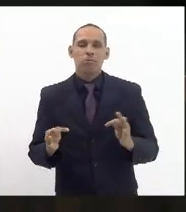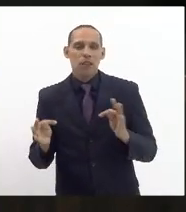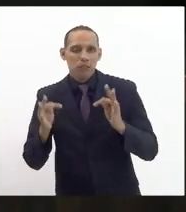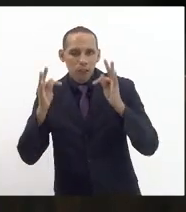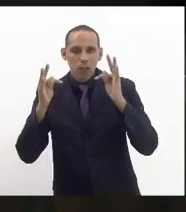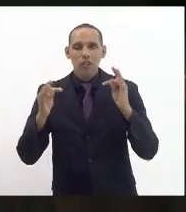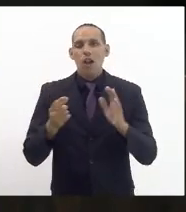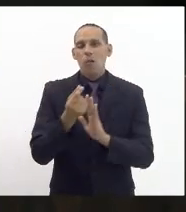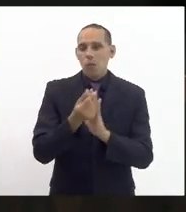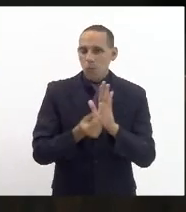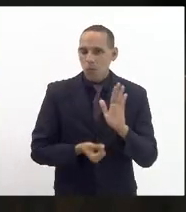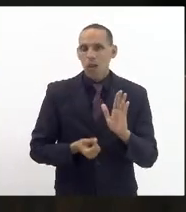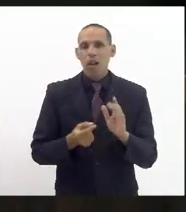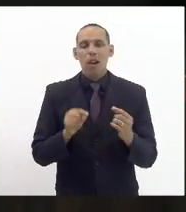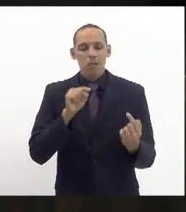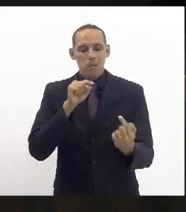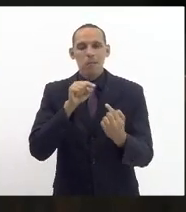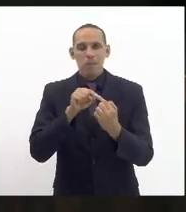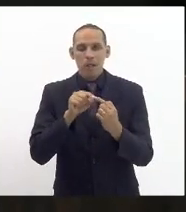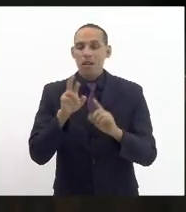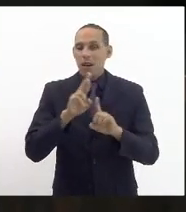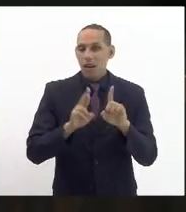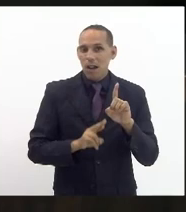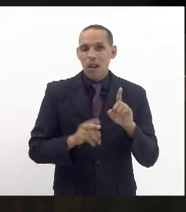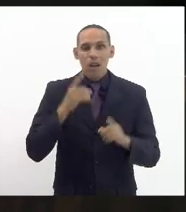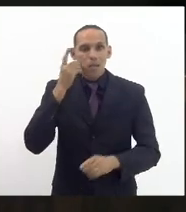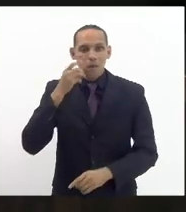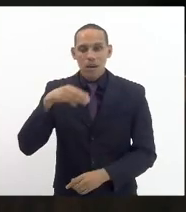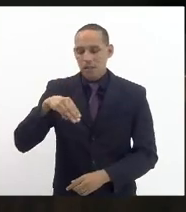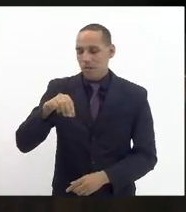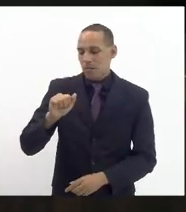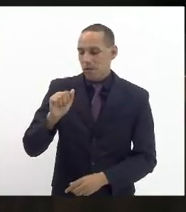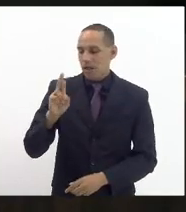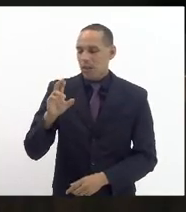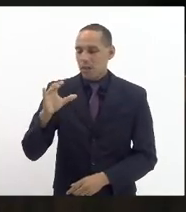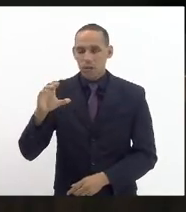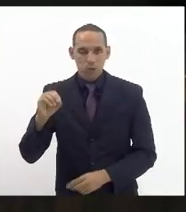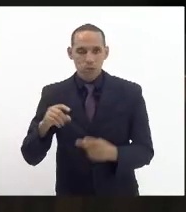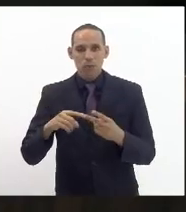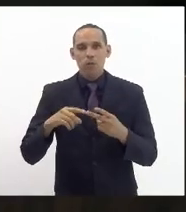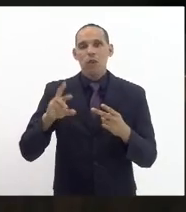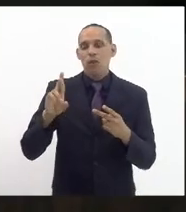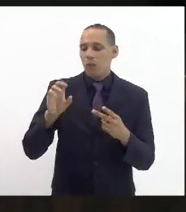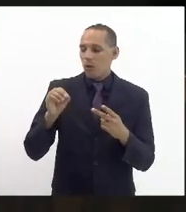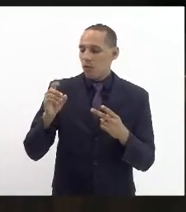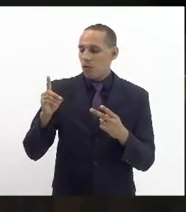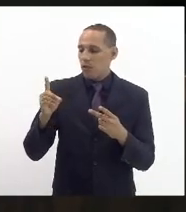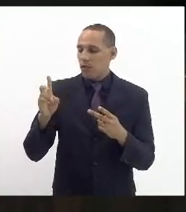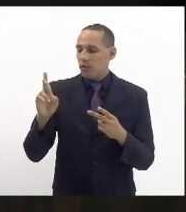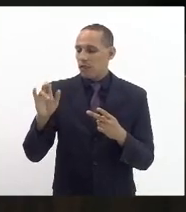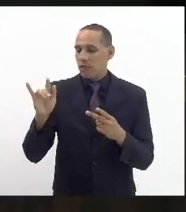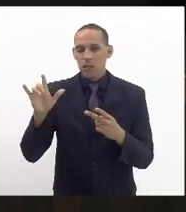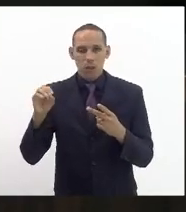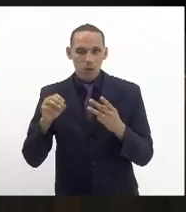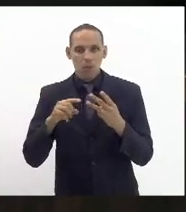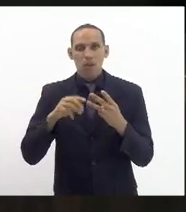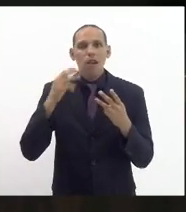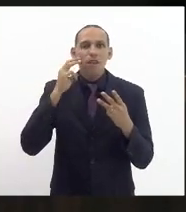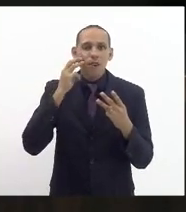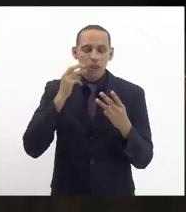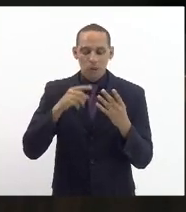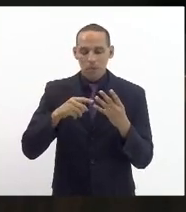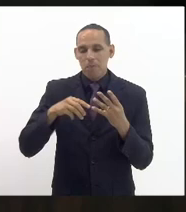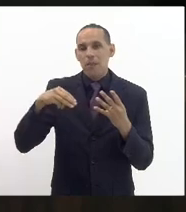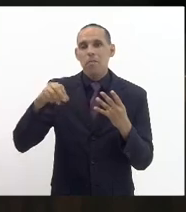favorável. De orçamento, favorável. Relatores, deputado Márcio Pacheco, Rodrigo Amorim, subtenente Bernardo, Valdec Carneiro e Márcio